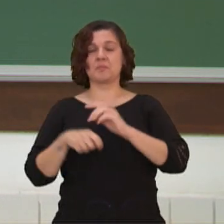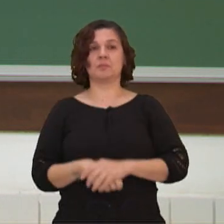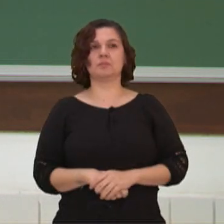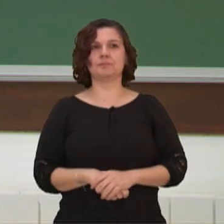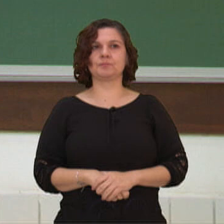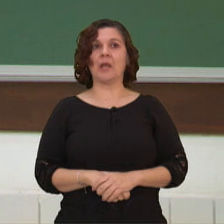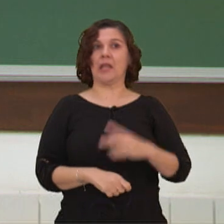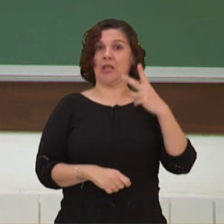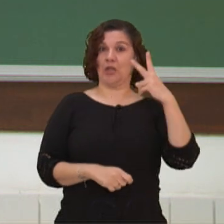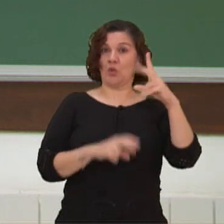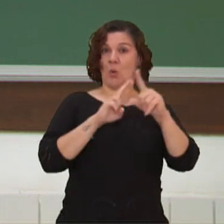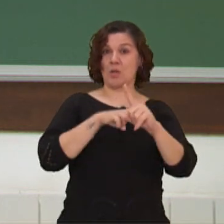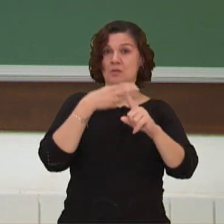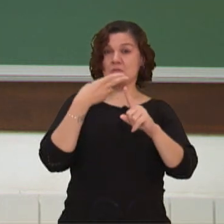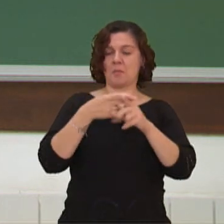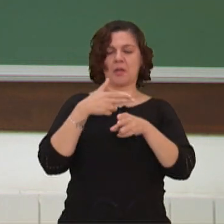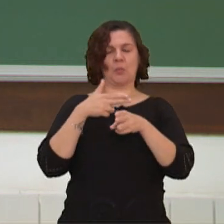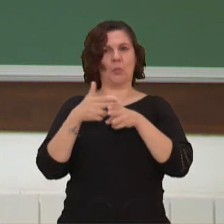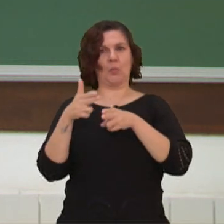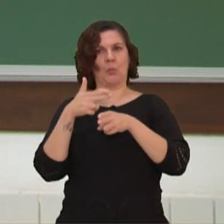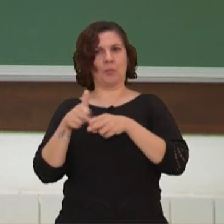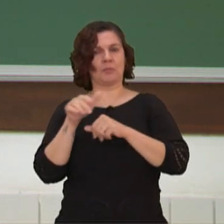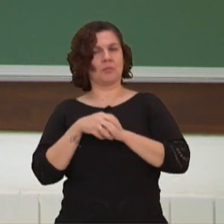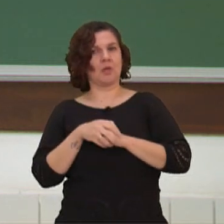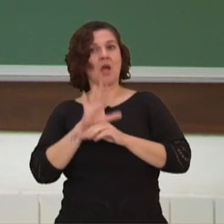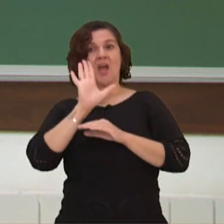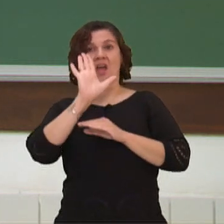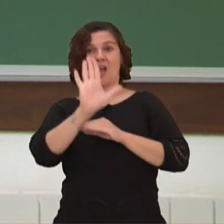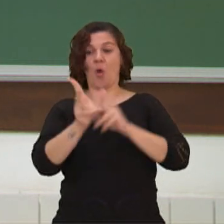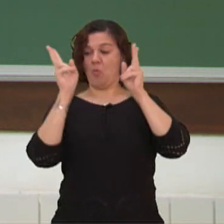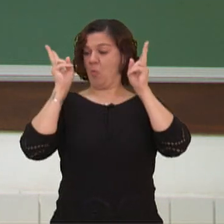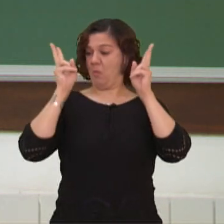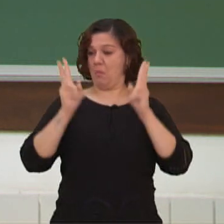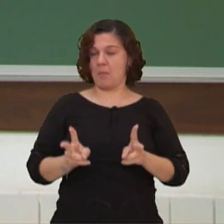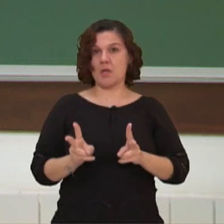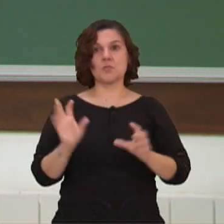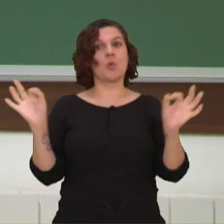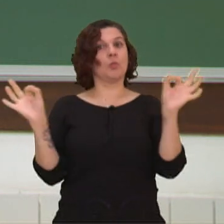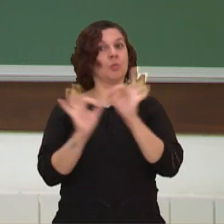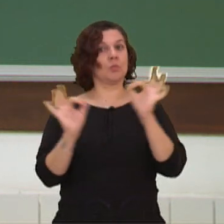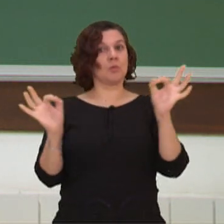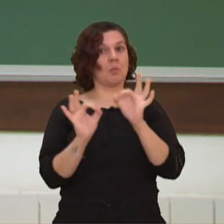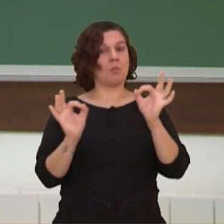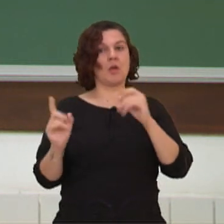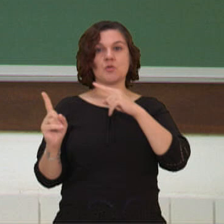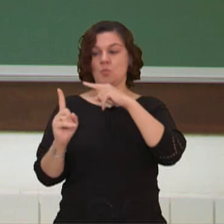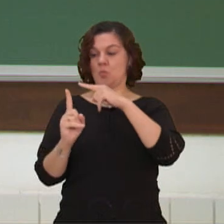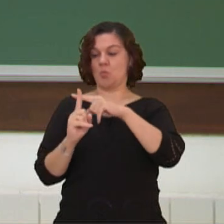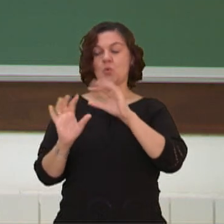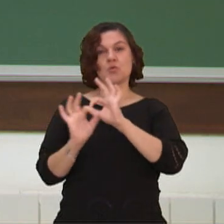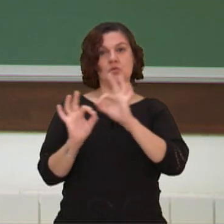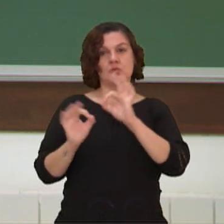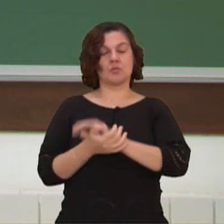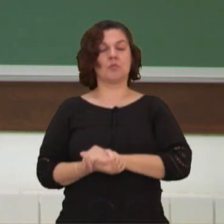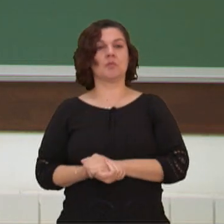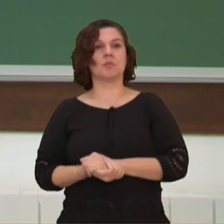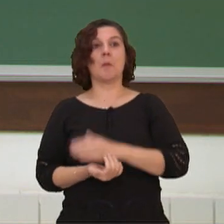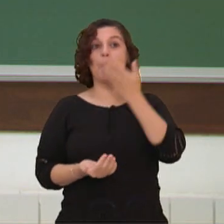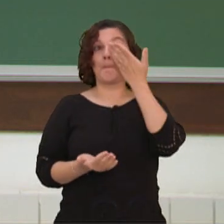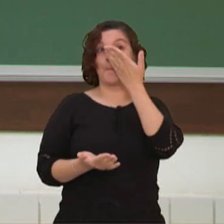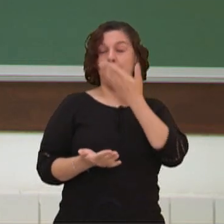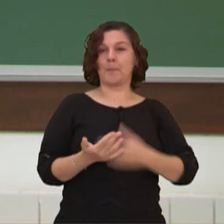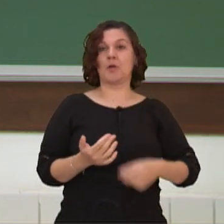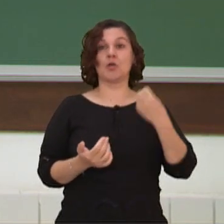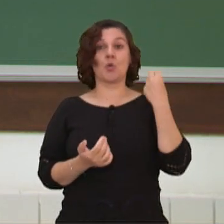que o respectivo átomo nêutron. Pera aí. Se o átomo é o mesmo, eu não mexo no número de prótons. Errado. Perdeu